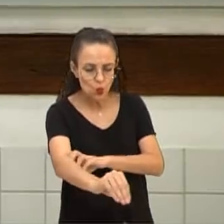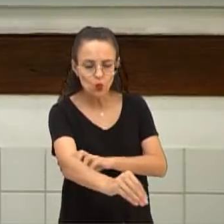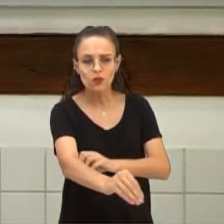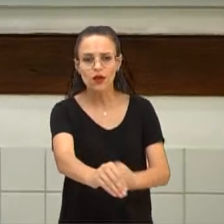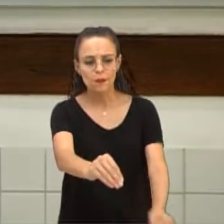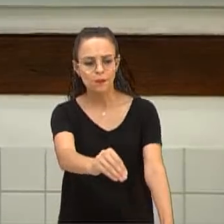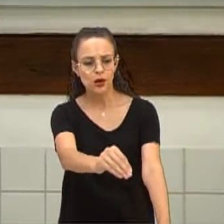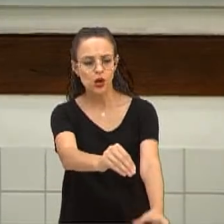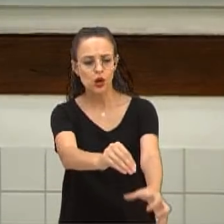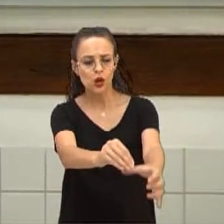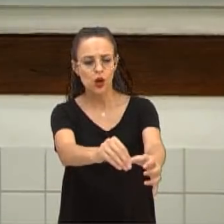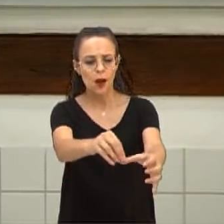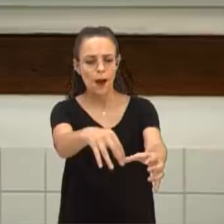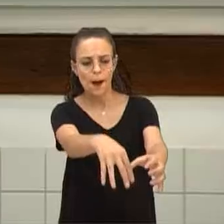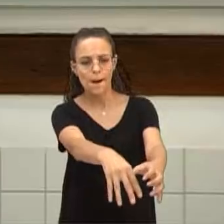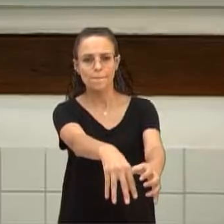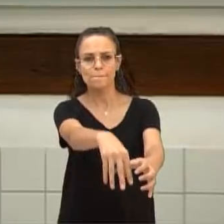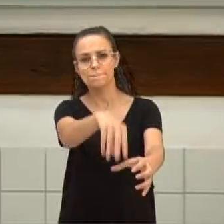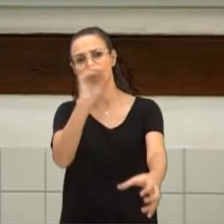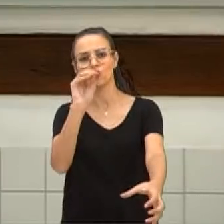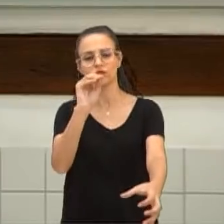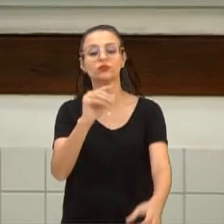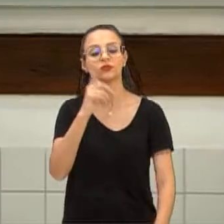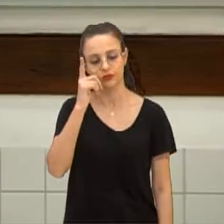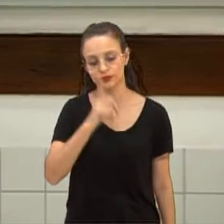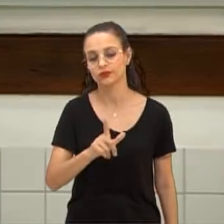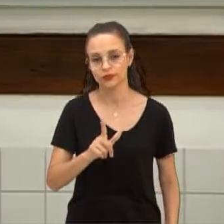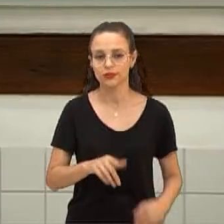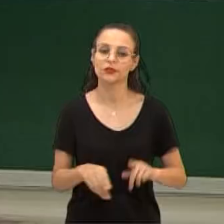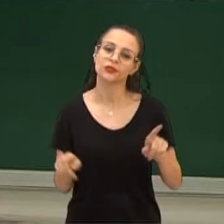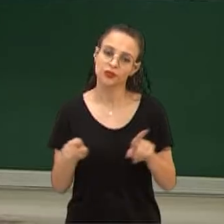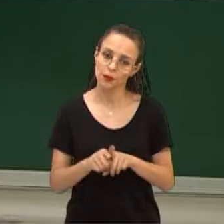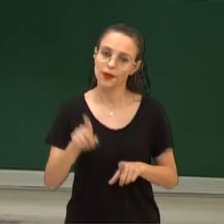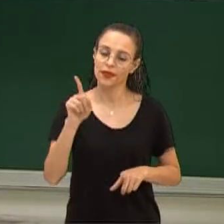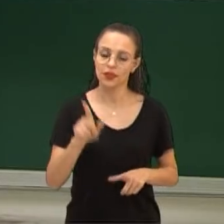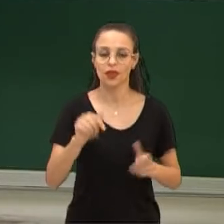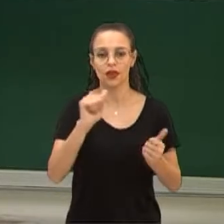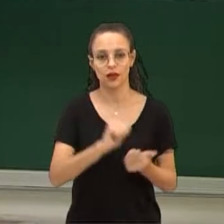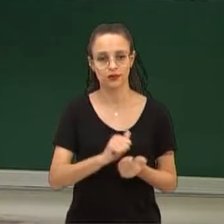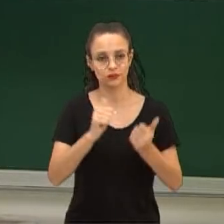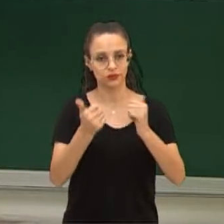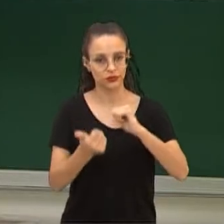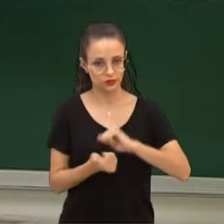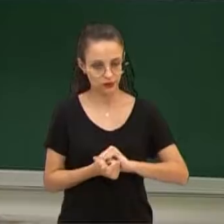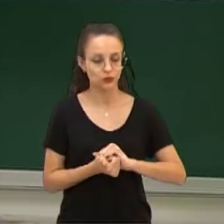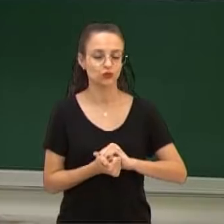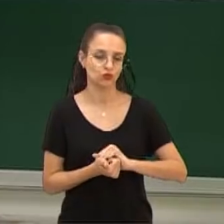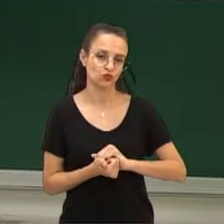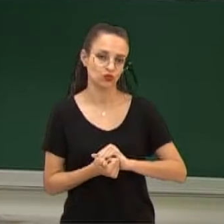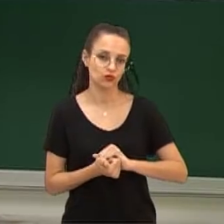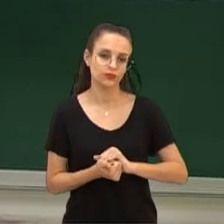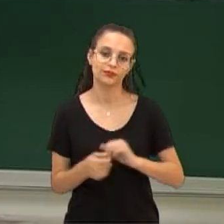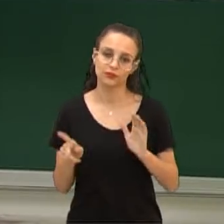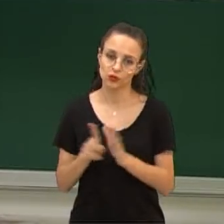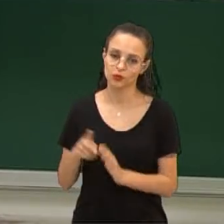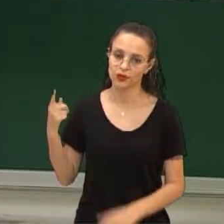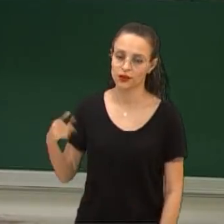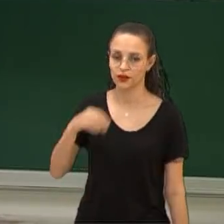formigueiro e capturar as formigas que ele precisa. Também foi uma adaptação que o